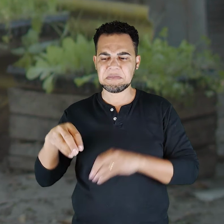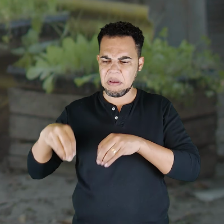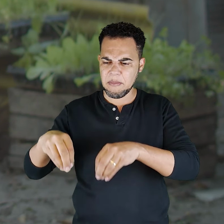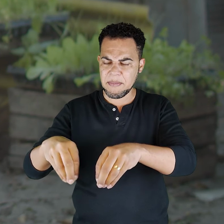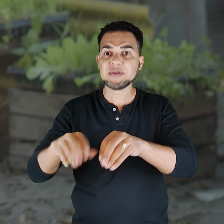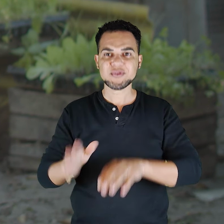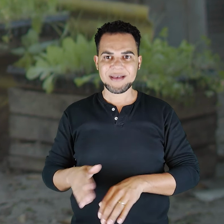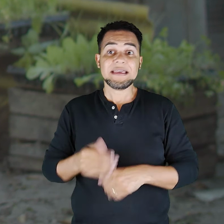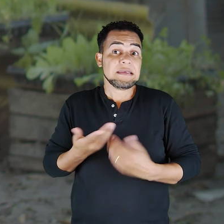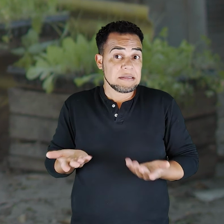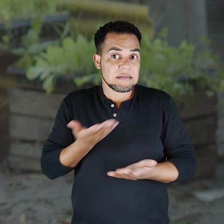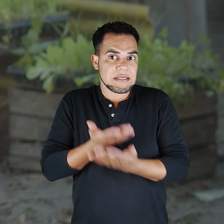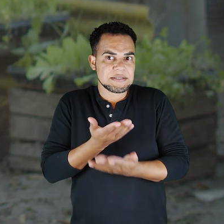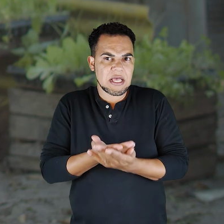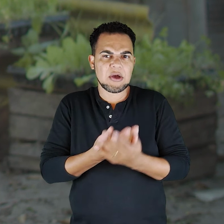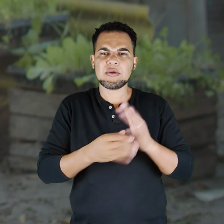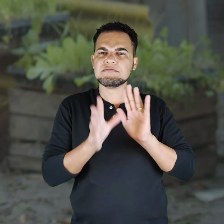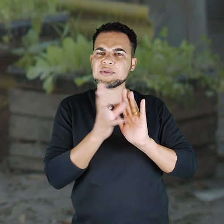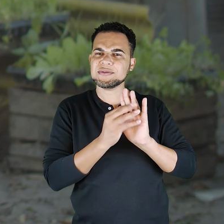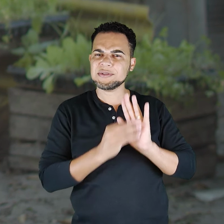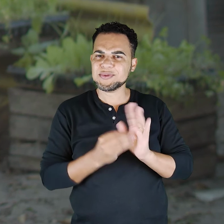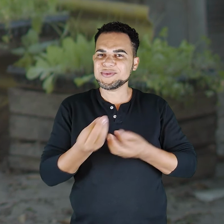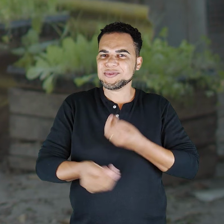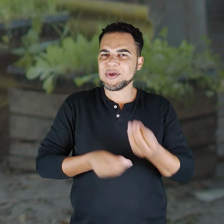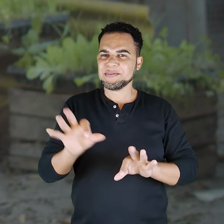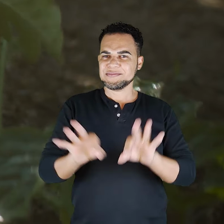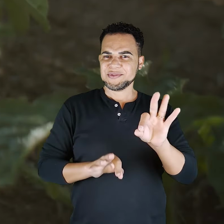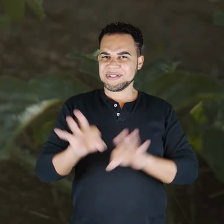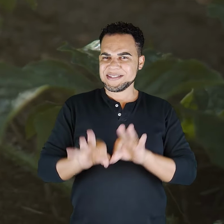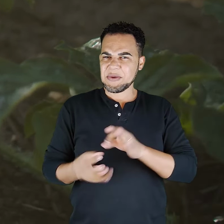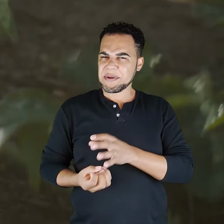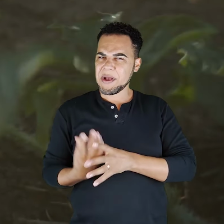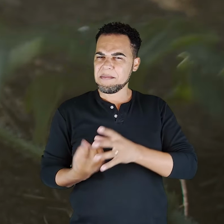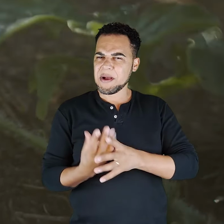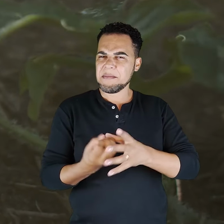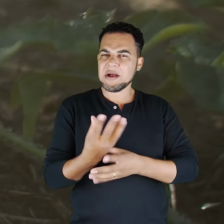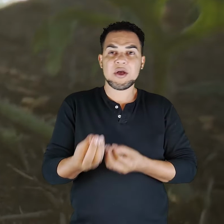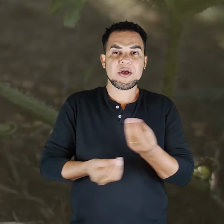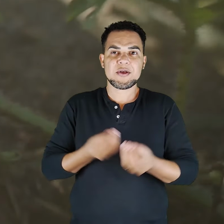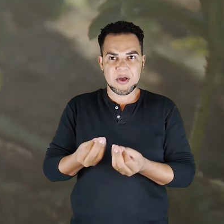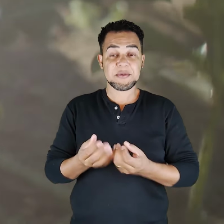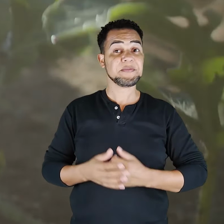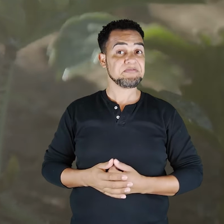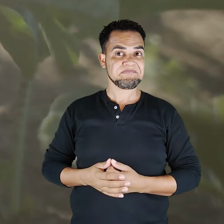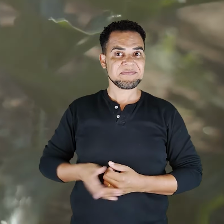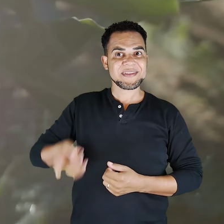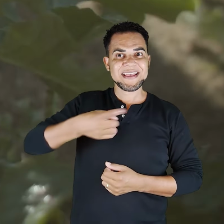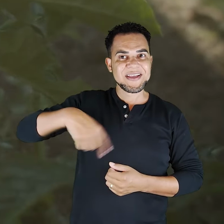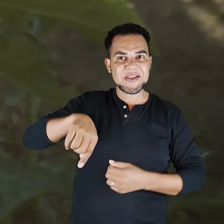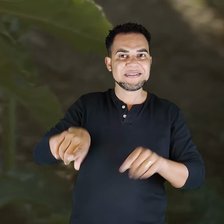das aulas e do conteúdo abordado, da forma de organização para o plantio, a gente